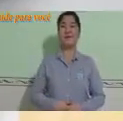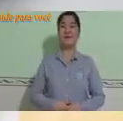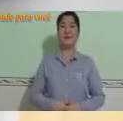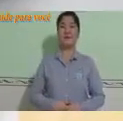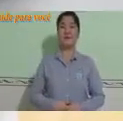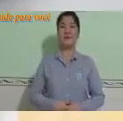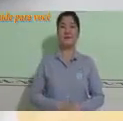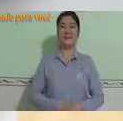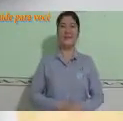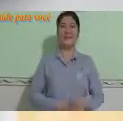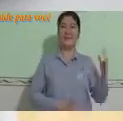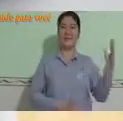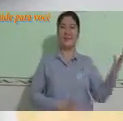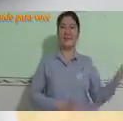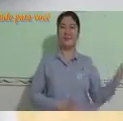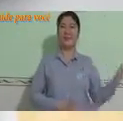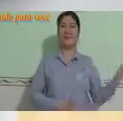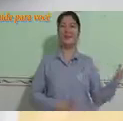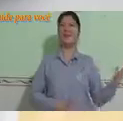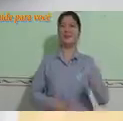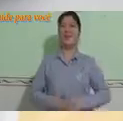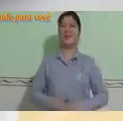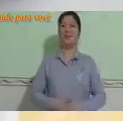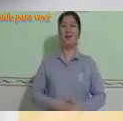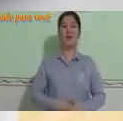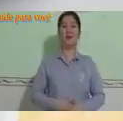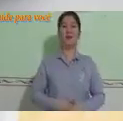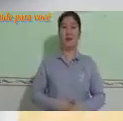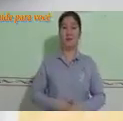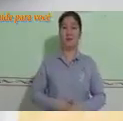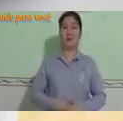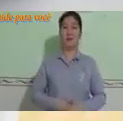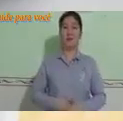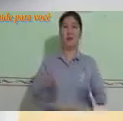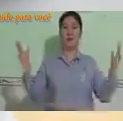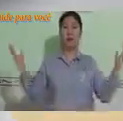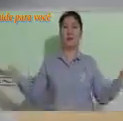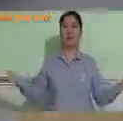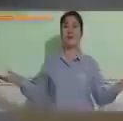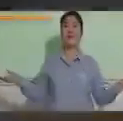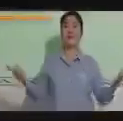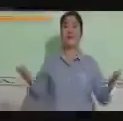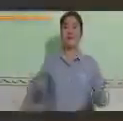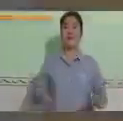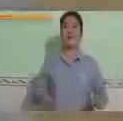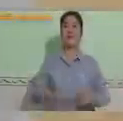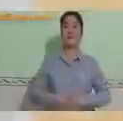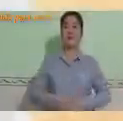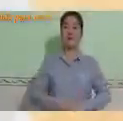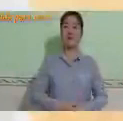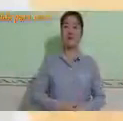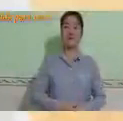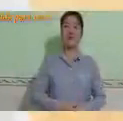zoro caseiro, o ED, vírgula, no máximo, vírgula, 24 horas, se for necessário eu tomar o zoro por mais dias, vírgula,